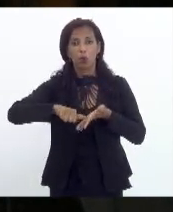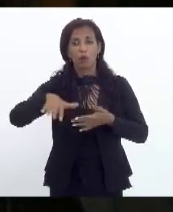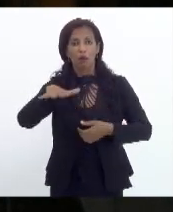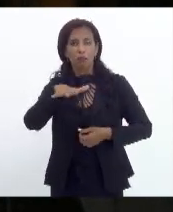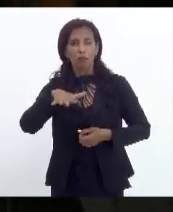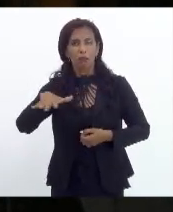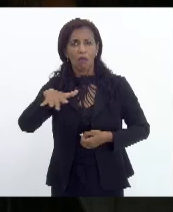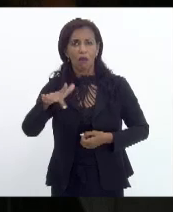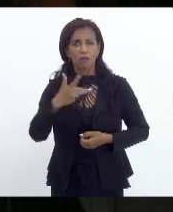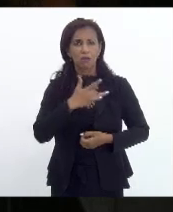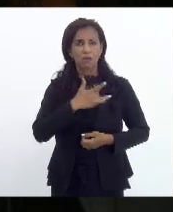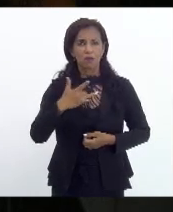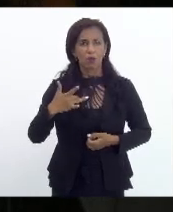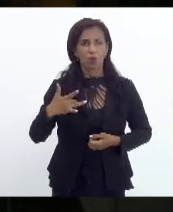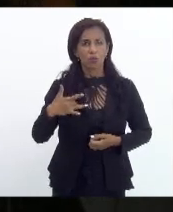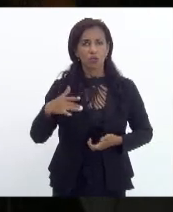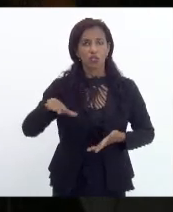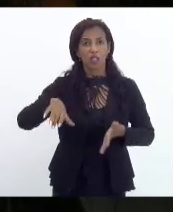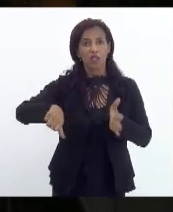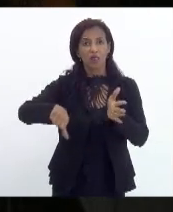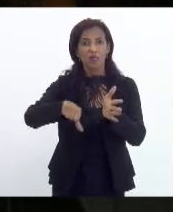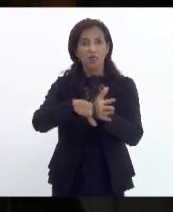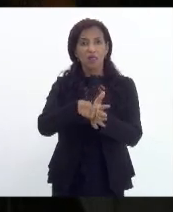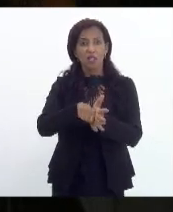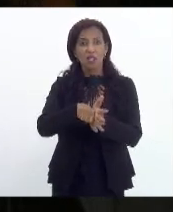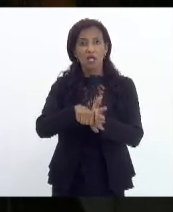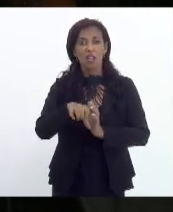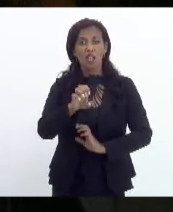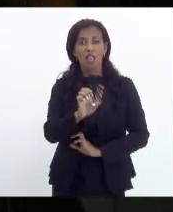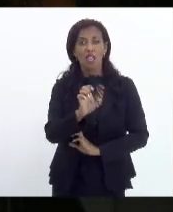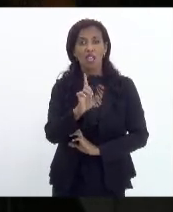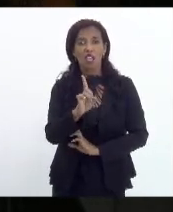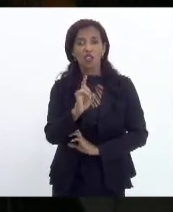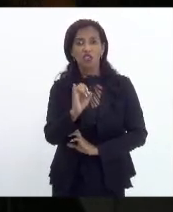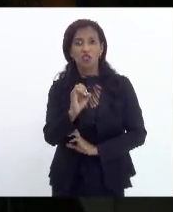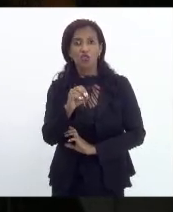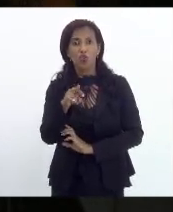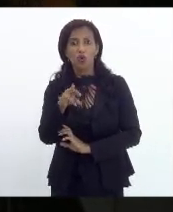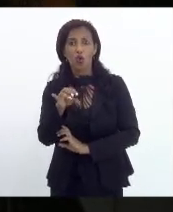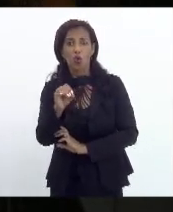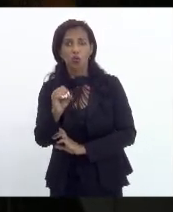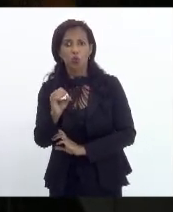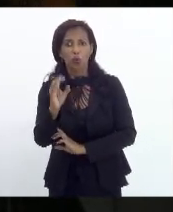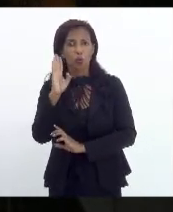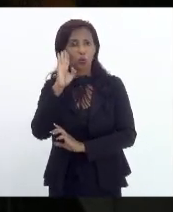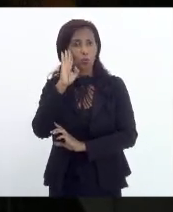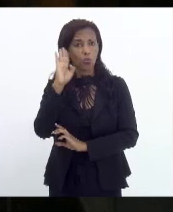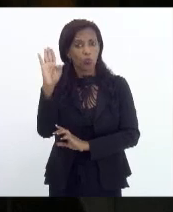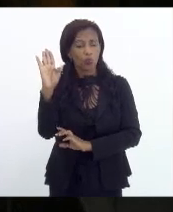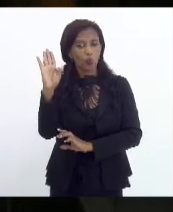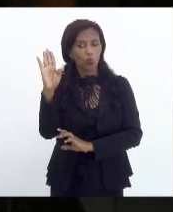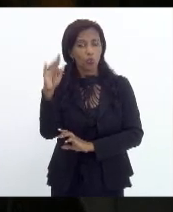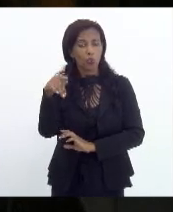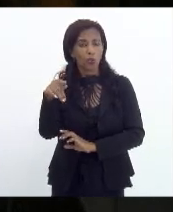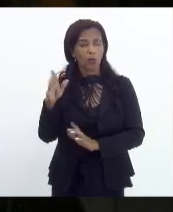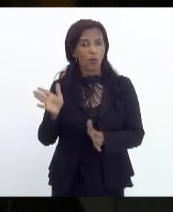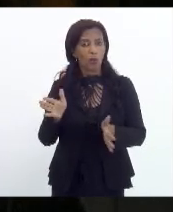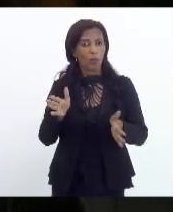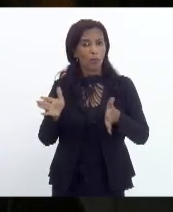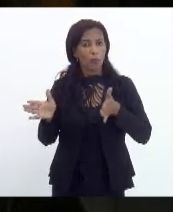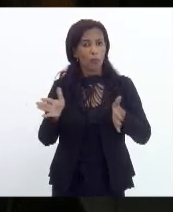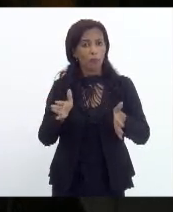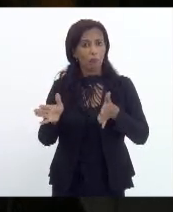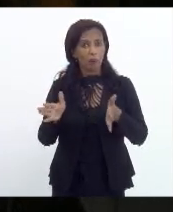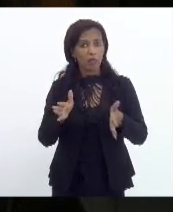área da saúde é crime hediondo principalmente no período